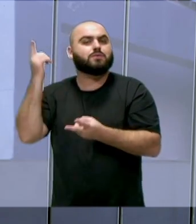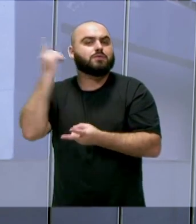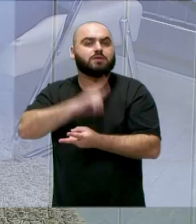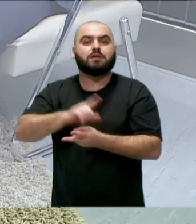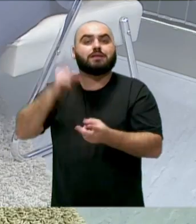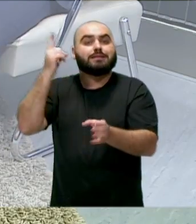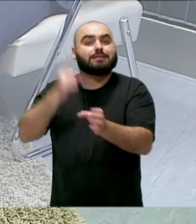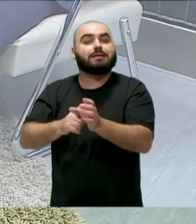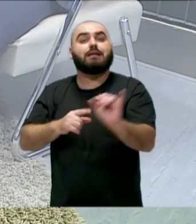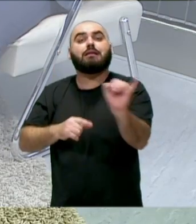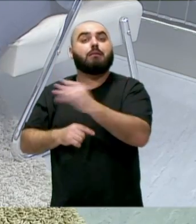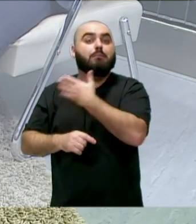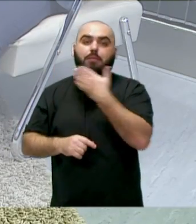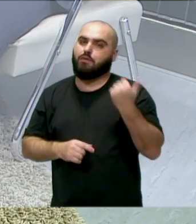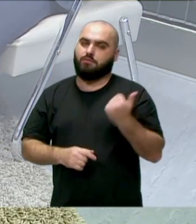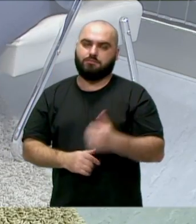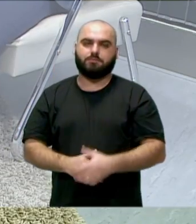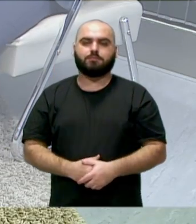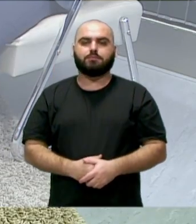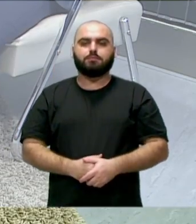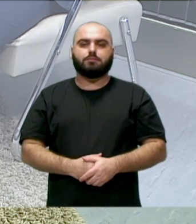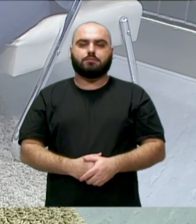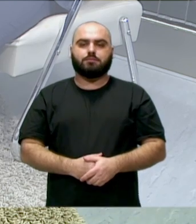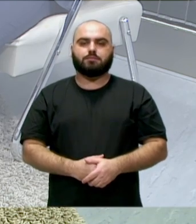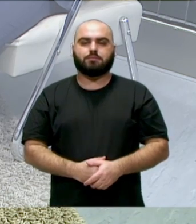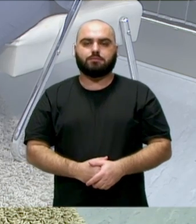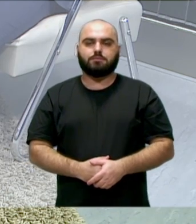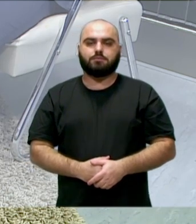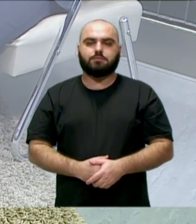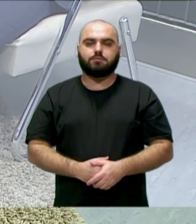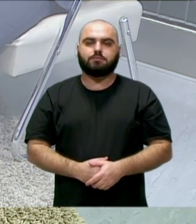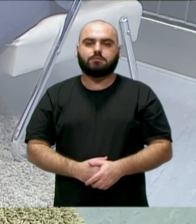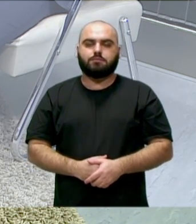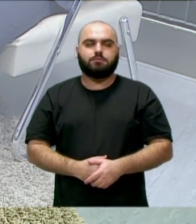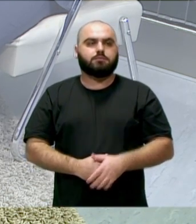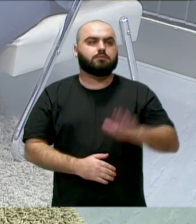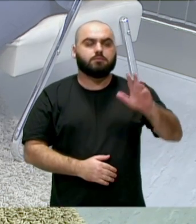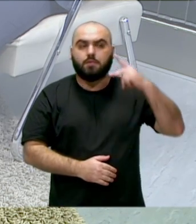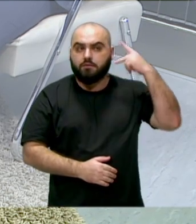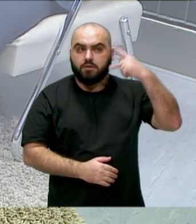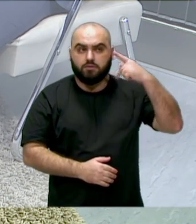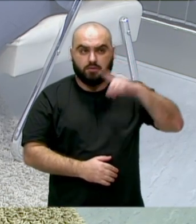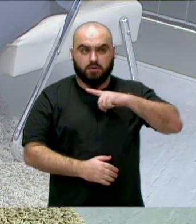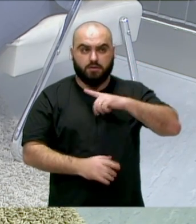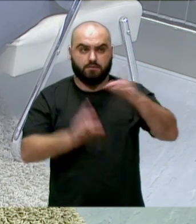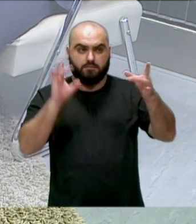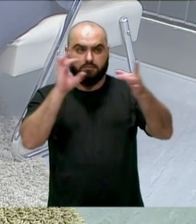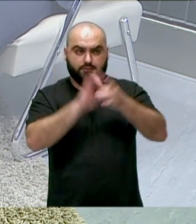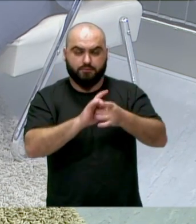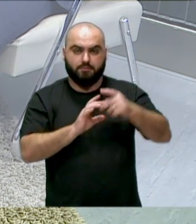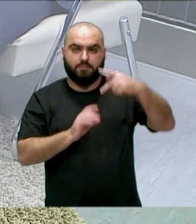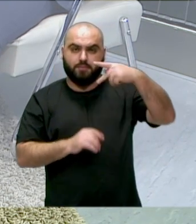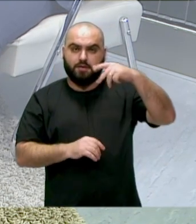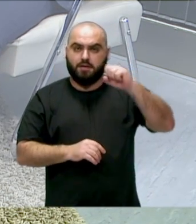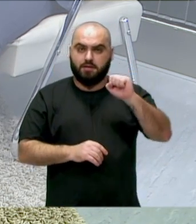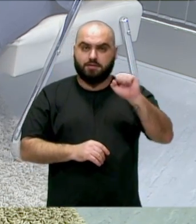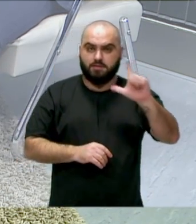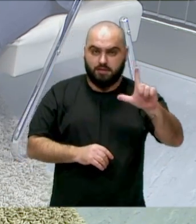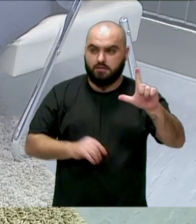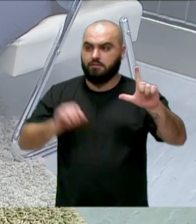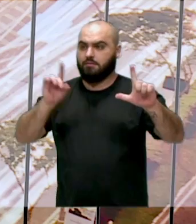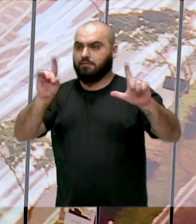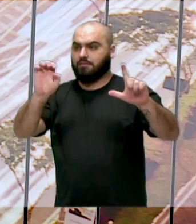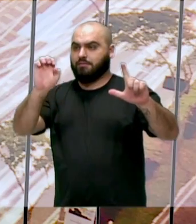melhor. Vereador, nós tivemos recentemente a fusão do PSL e do